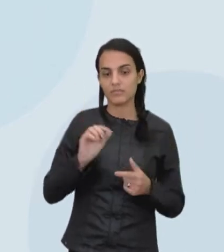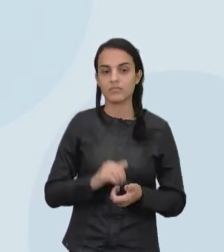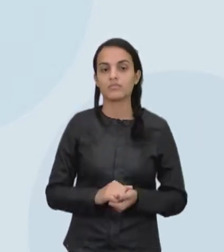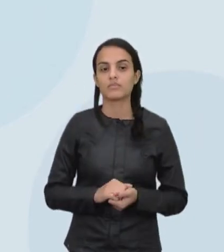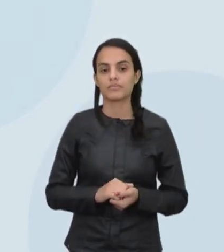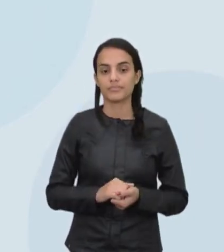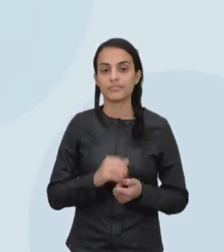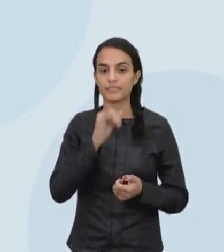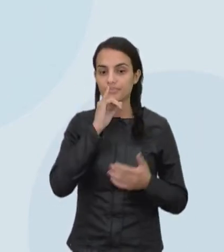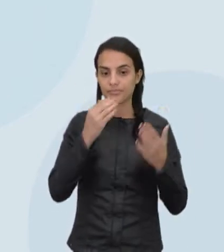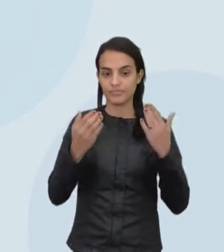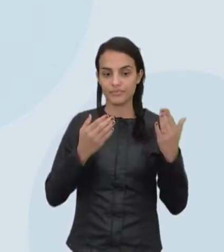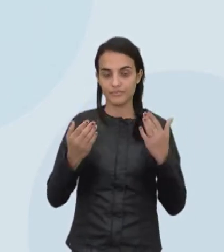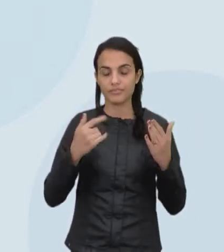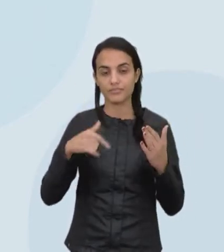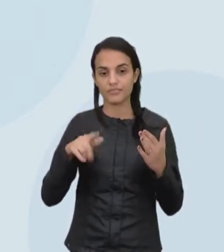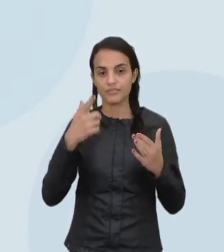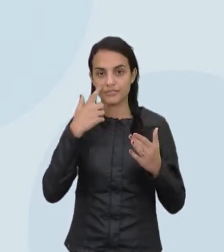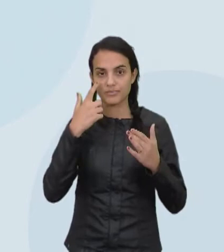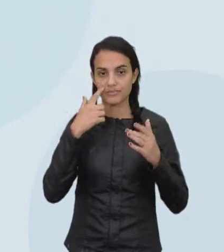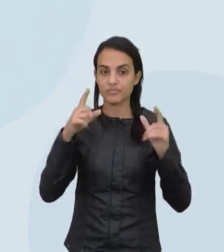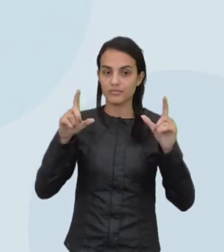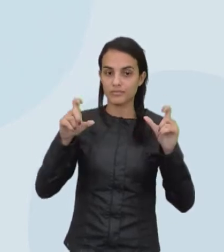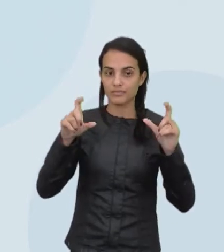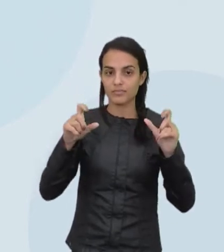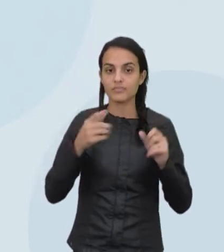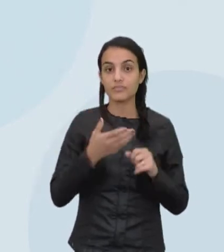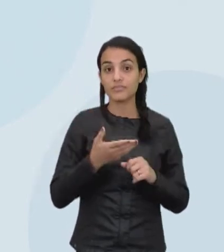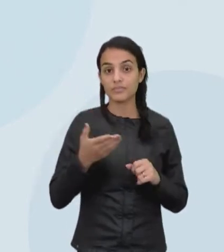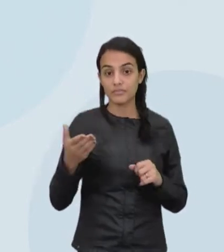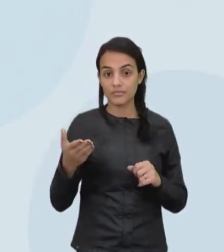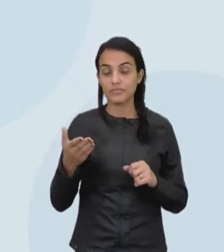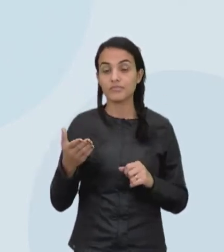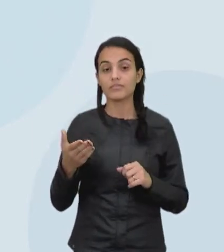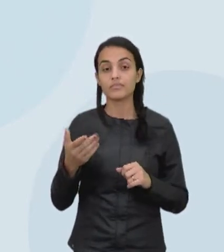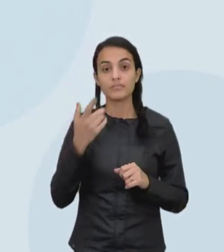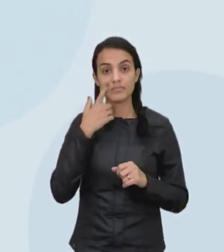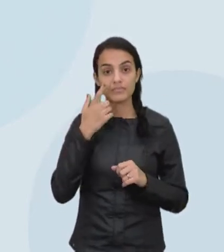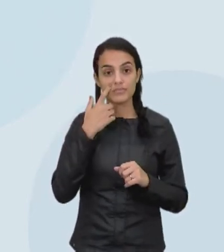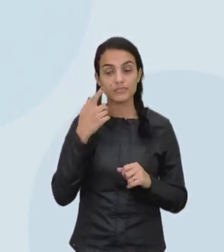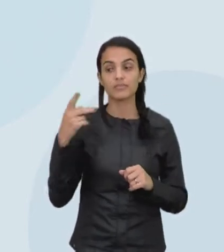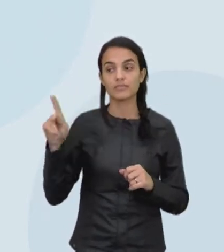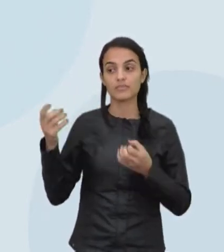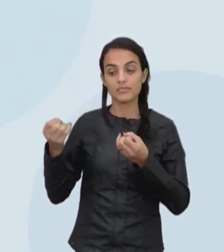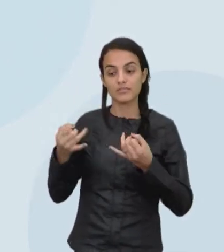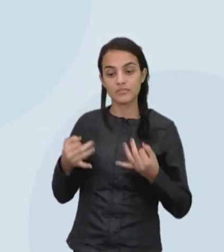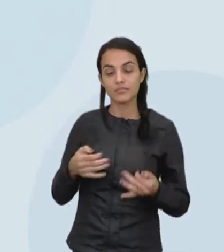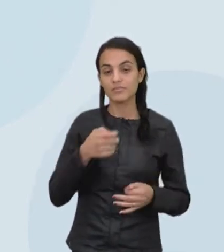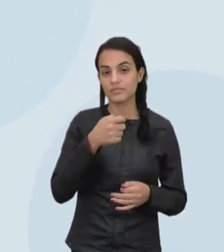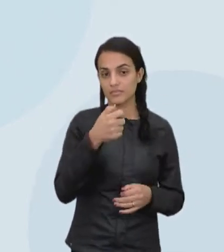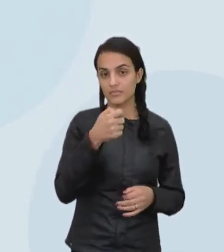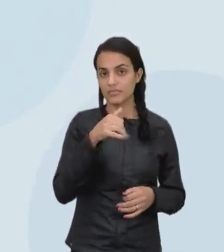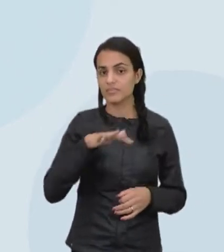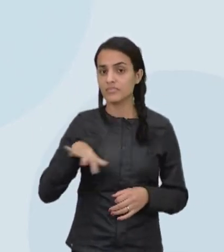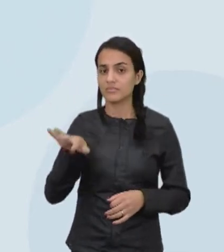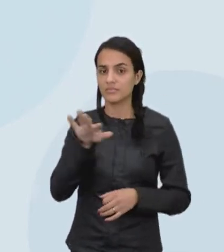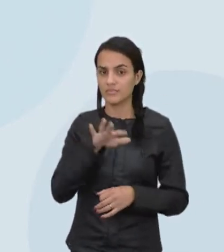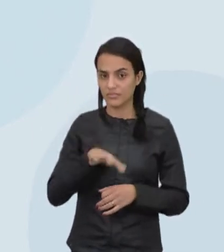lá no simulador a gente vai ver uma tela dessa daqui a pouco, onde você vai encostar e ele vai falar quase todos os tipos